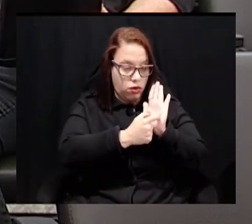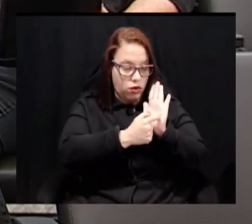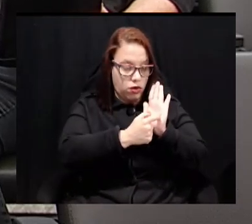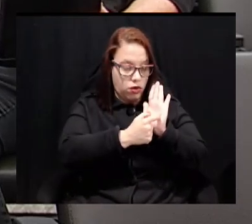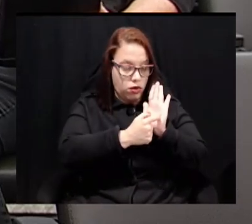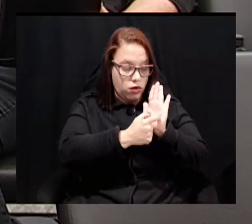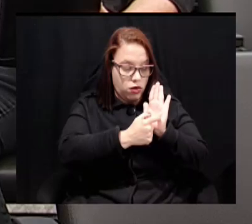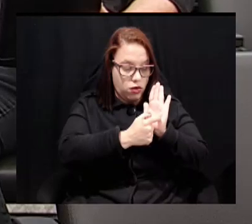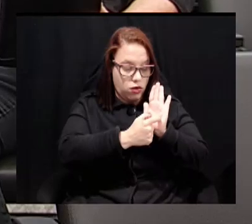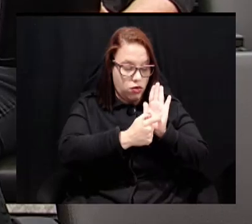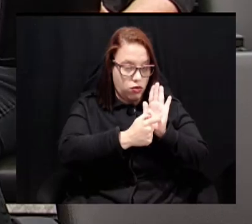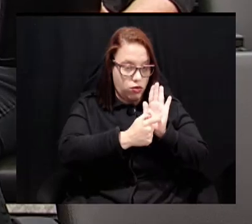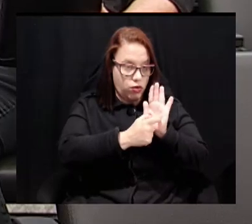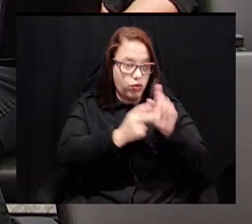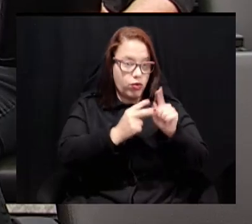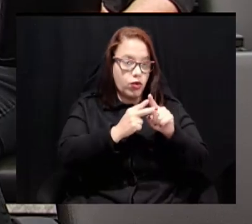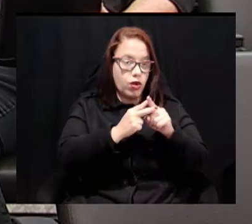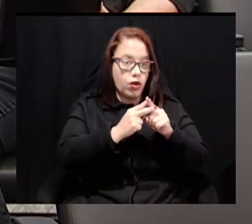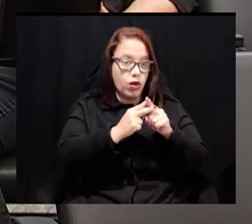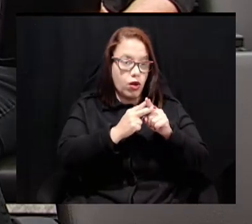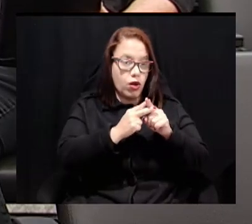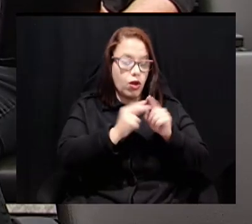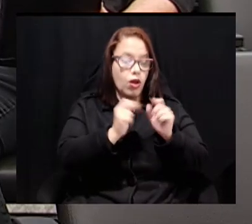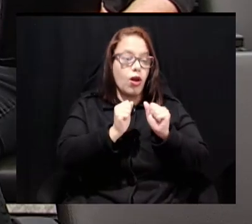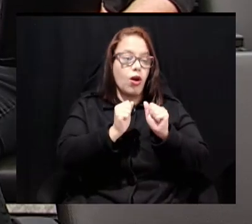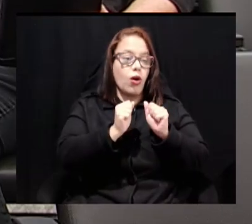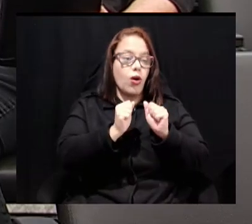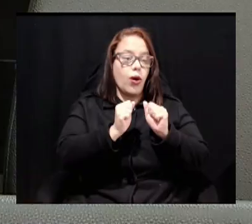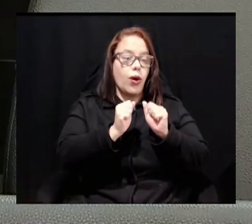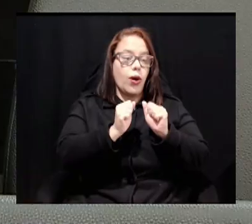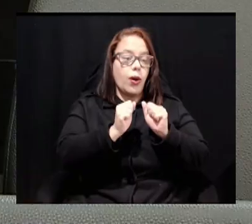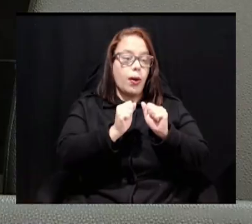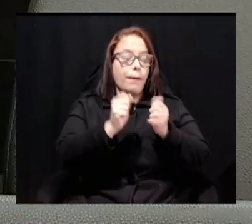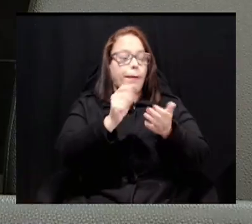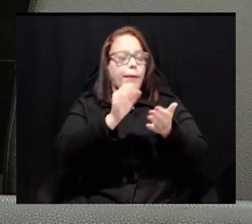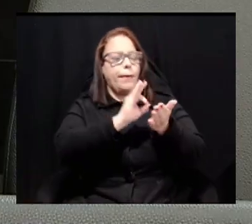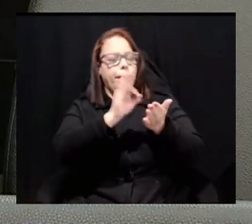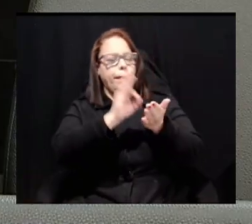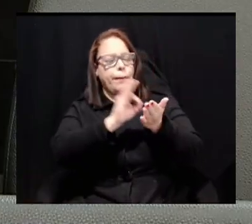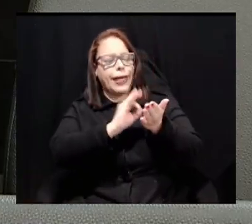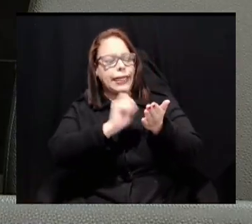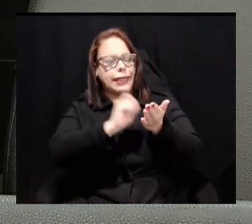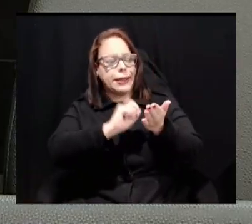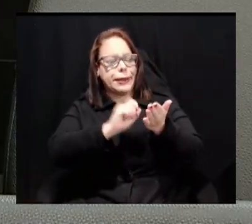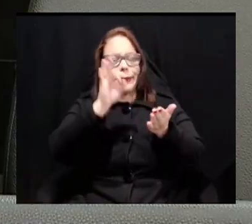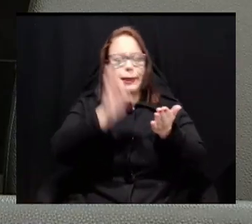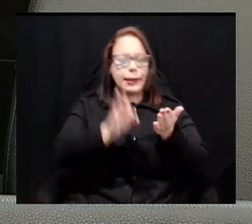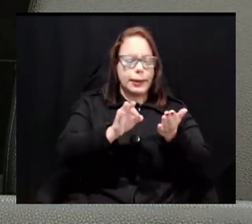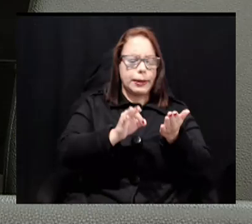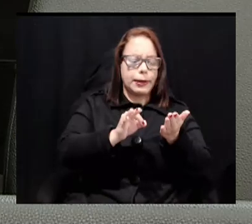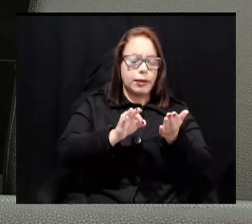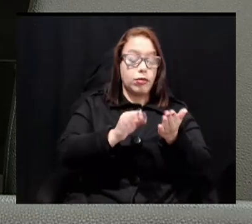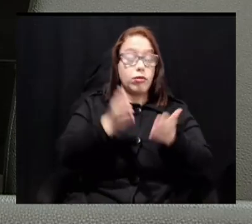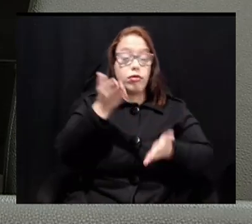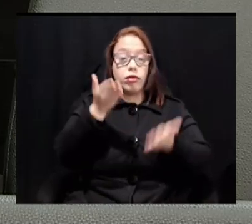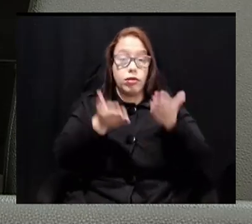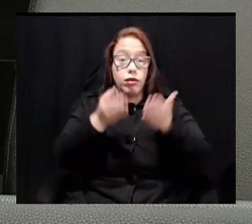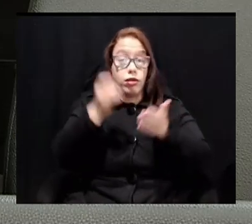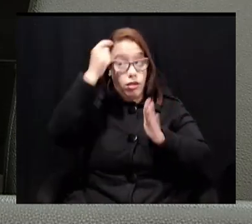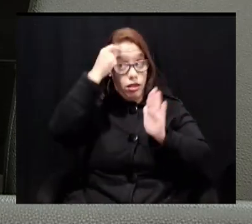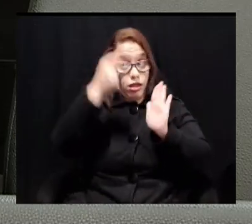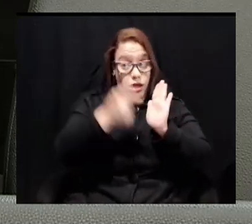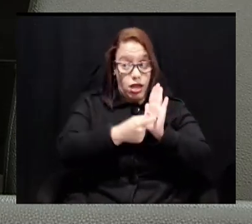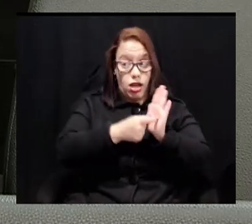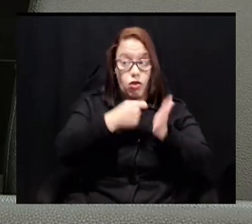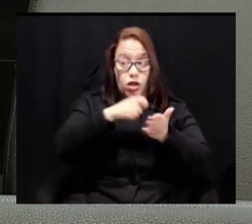corrigir as tarefas de casa dos estudantes da rede estadual de ensino. Então aí você vai vendo a proporção que a IA vai